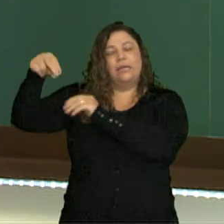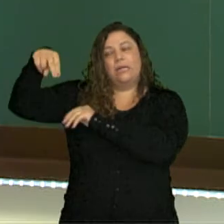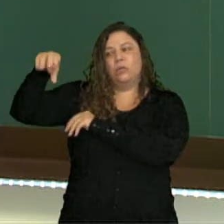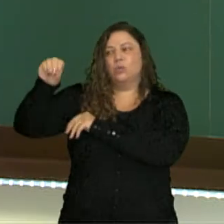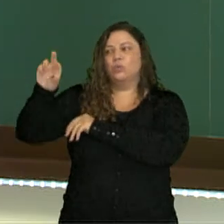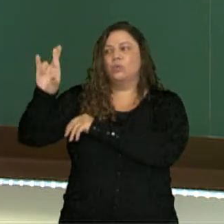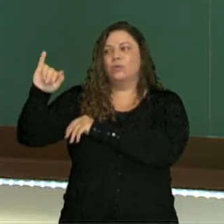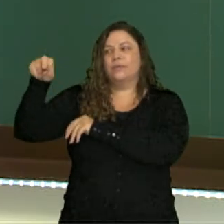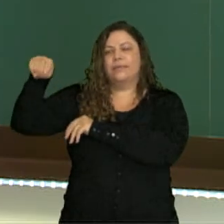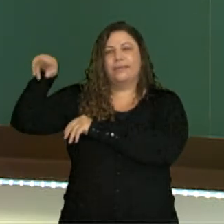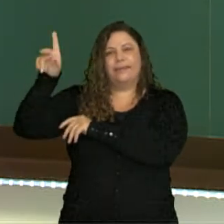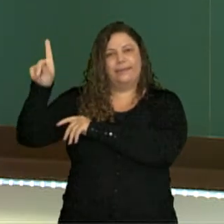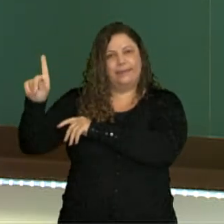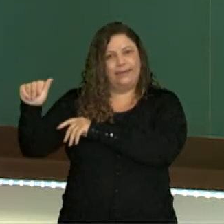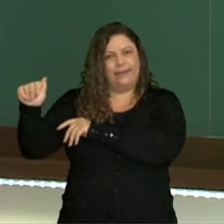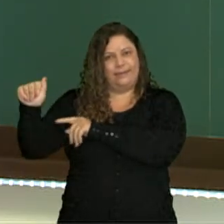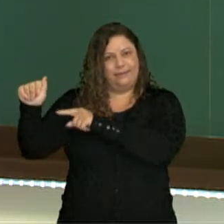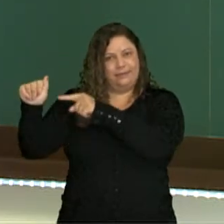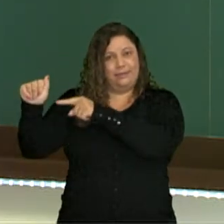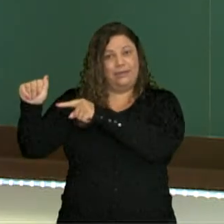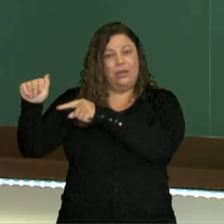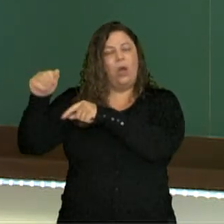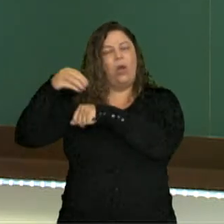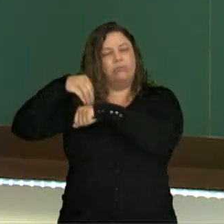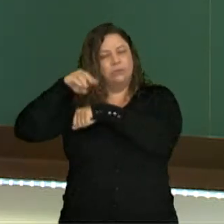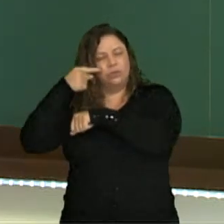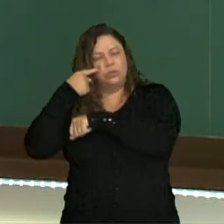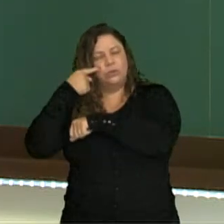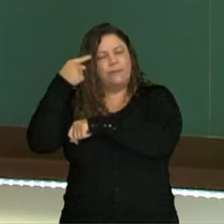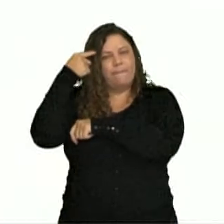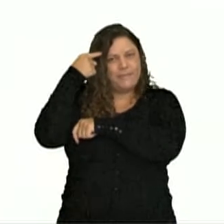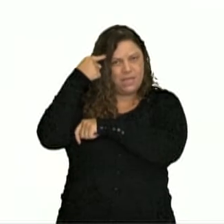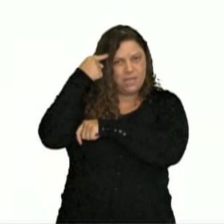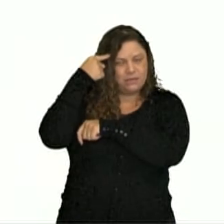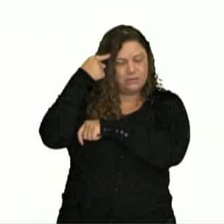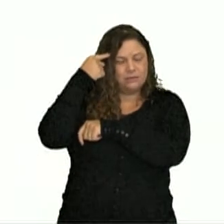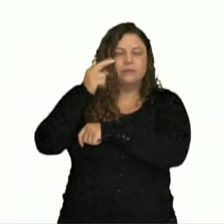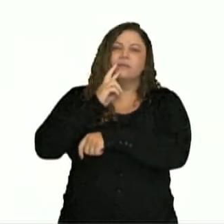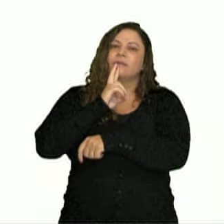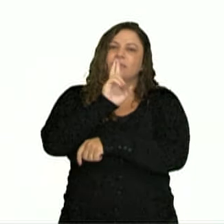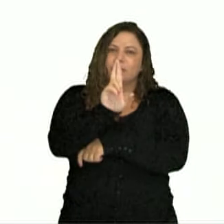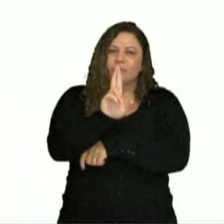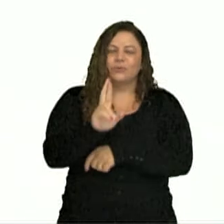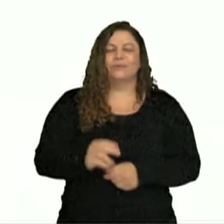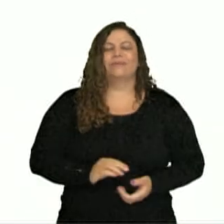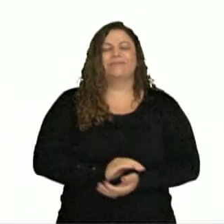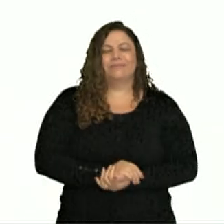sem o S, com os T. Pense um pouquinho, responda e nós já voltamos para corrigir.